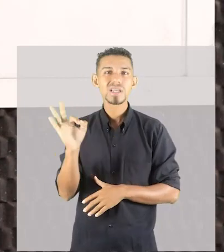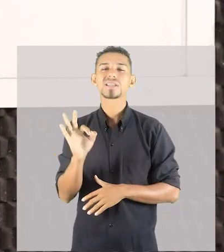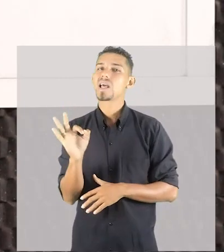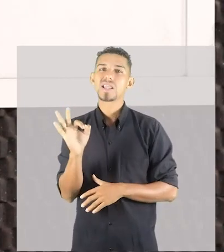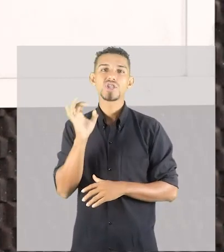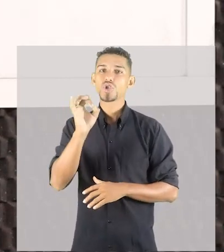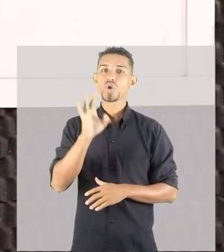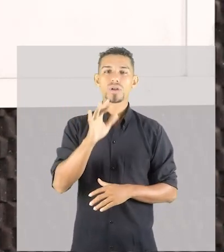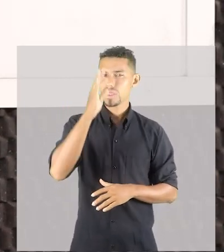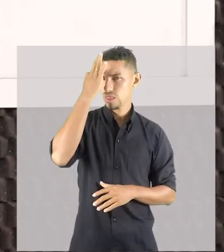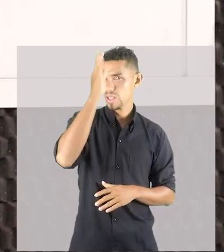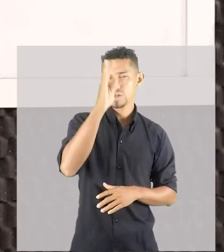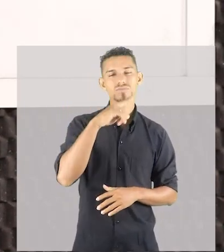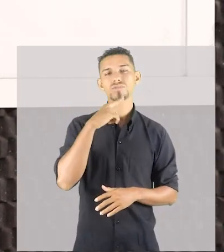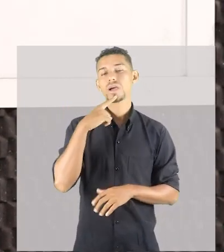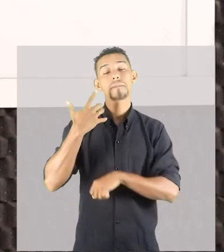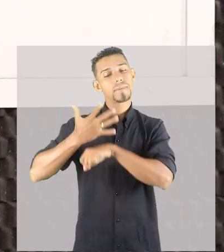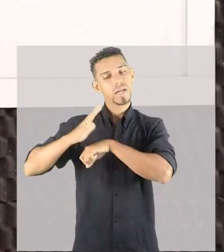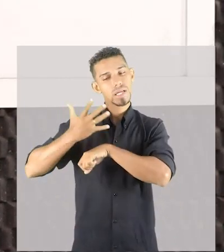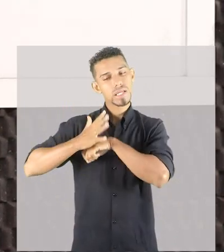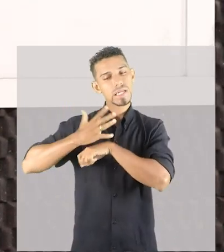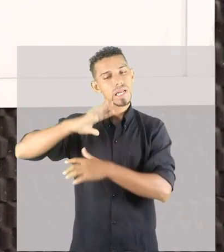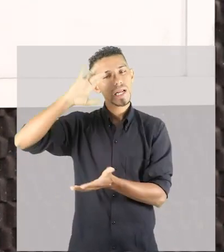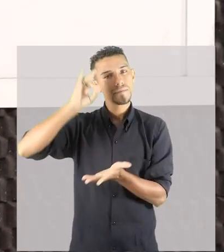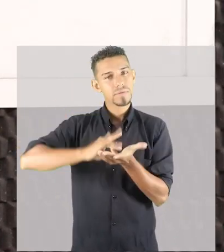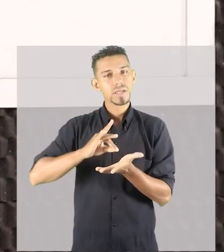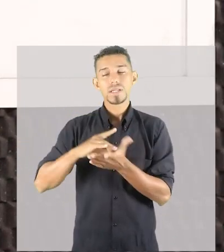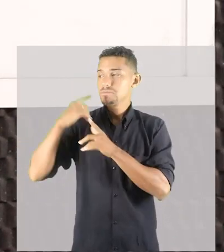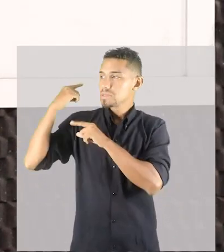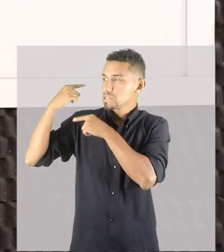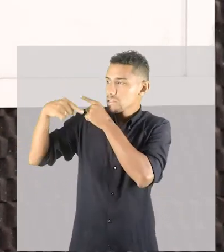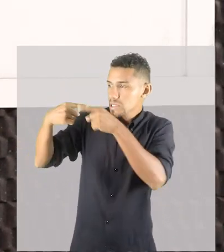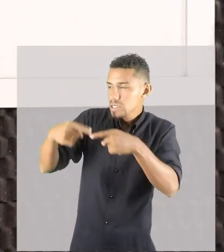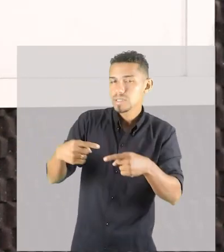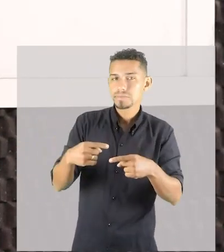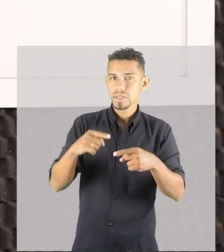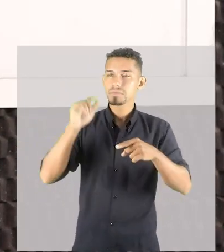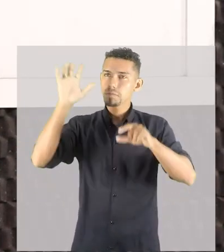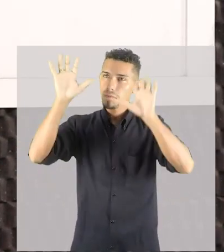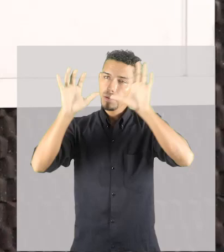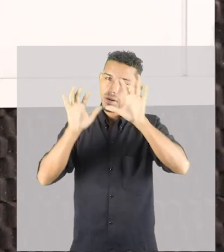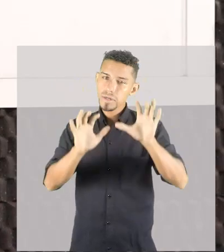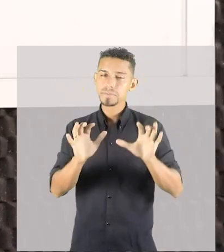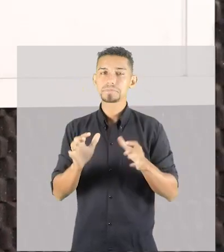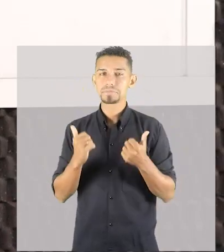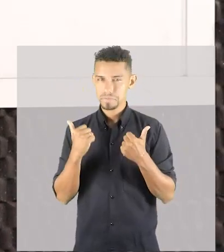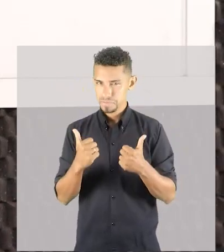na teoria. Então, aqui a gente vai praticar, de fato, a herança quantitativa. Então,